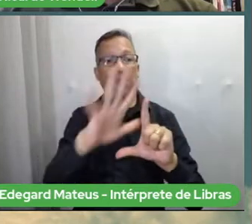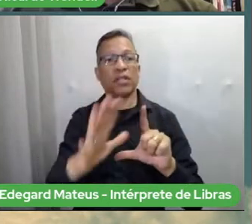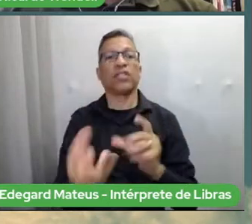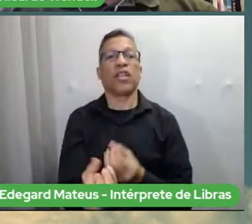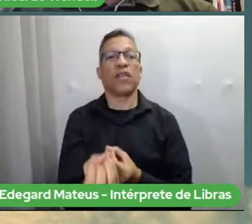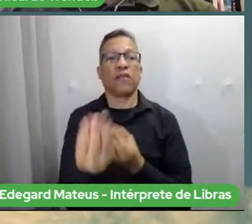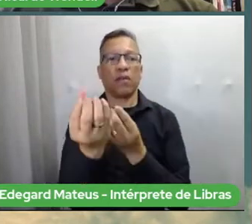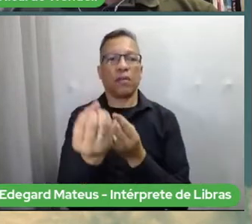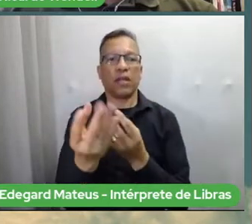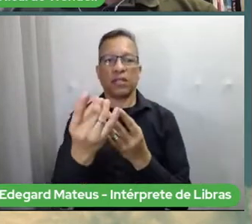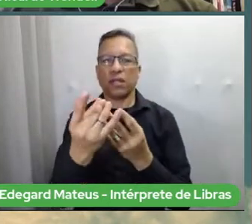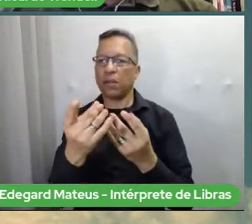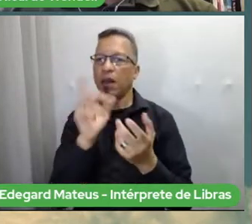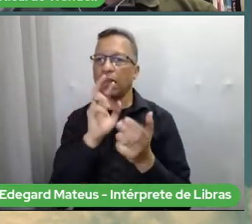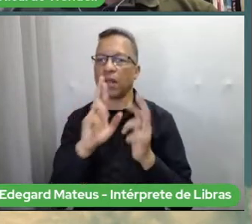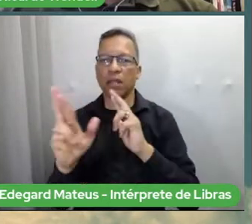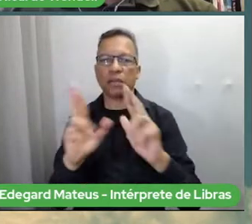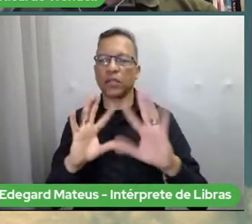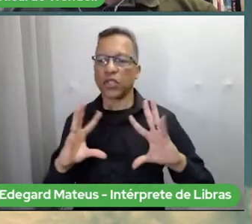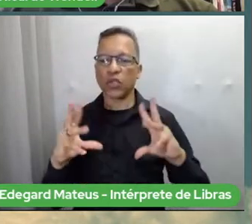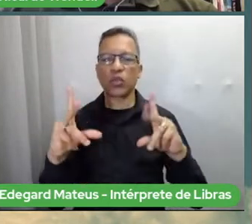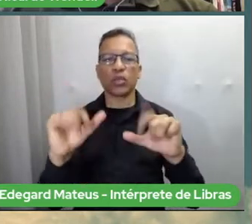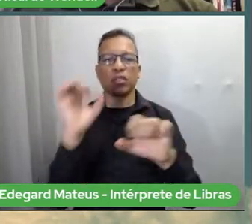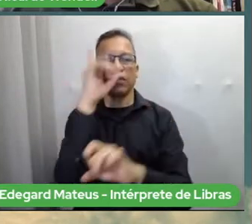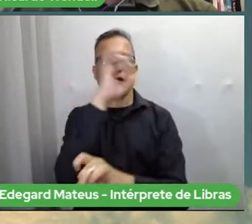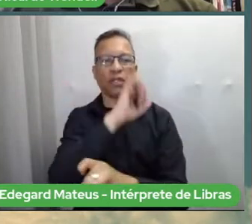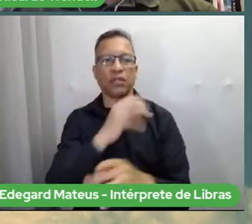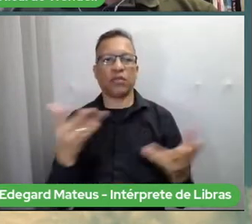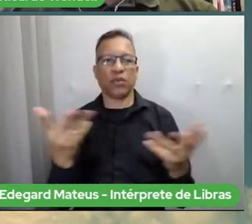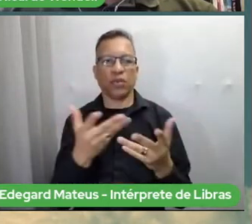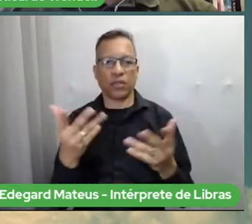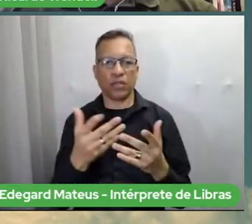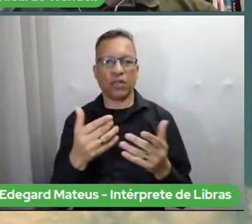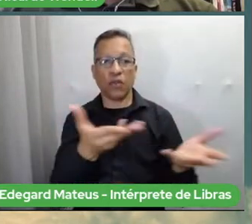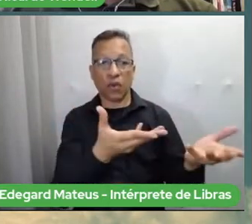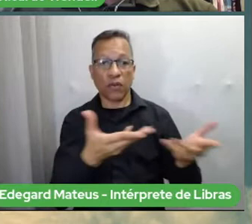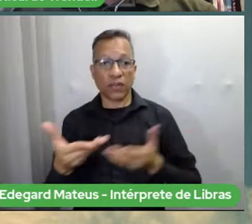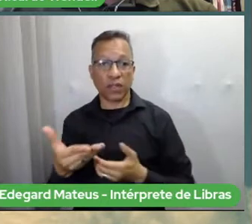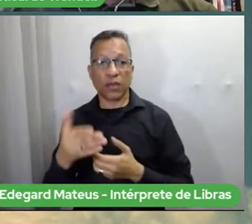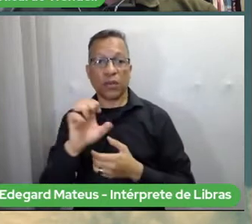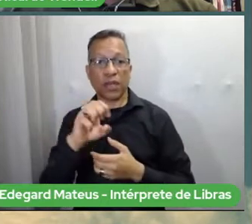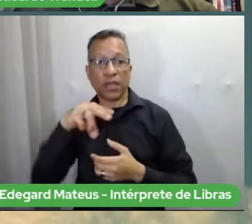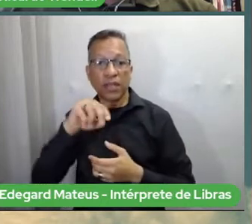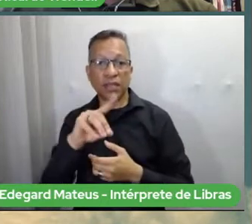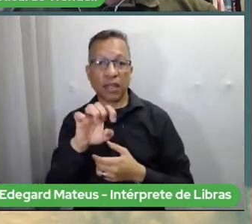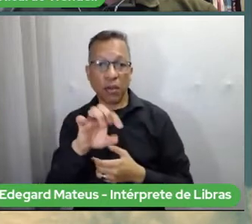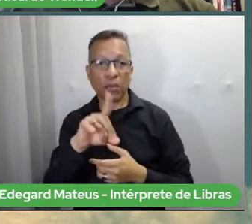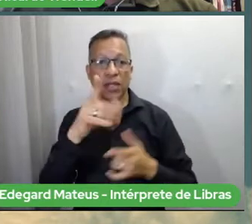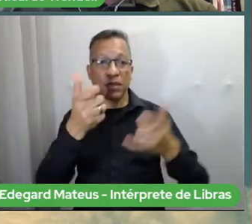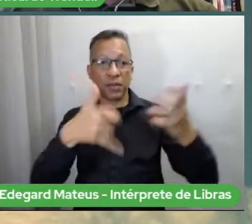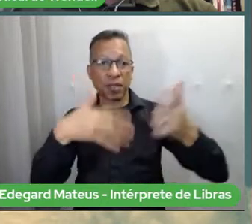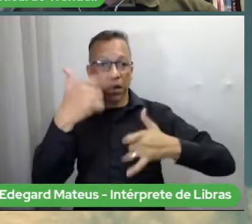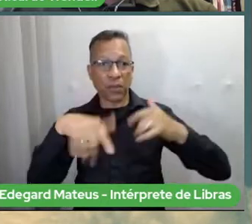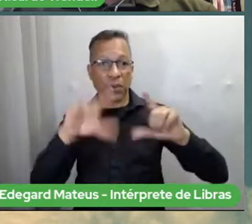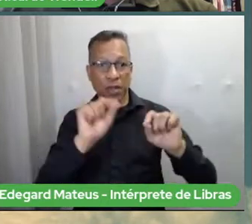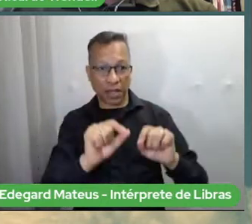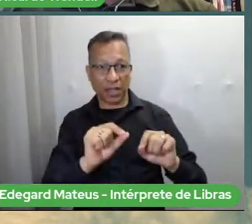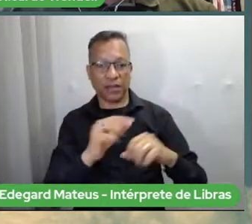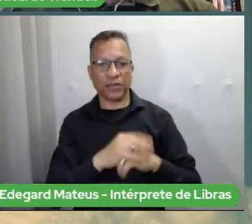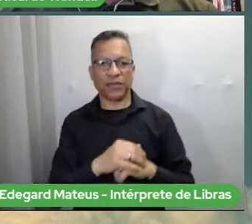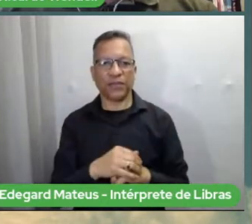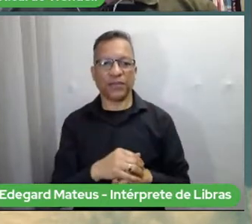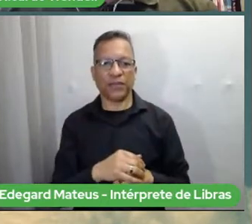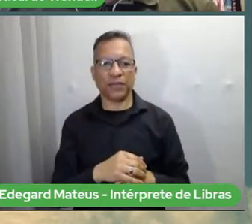a todos esses desafios atuais? Eu vou convidar o Wendel para falar um pouquinho para a gente sobre os princípios do Data Mesh.